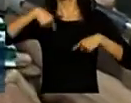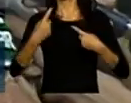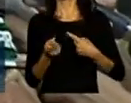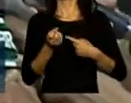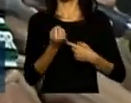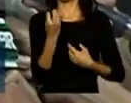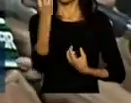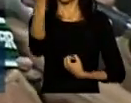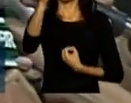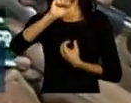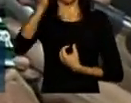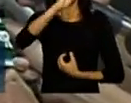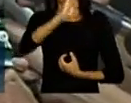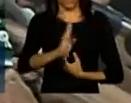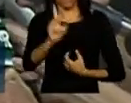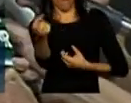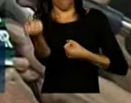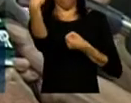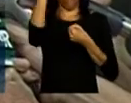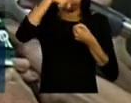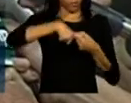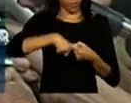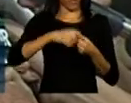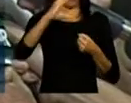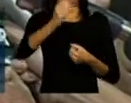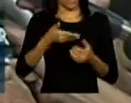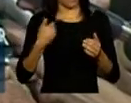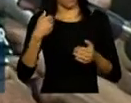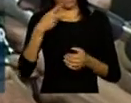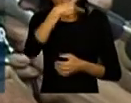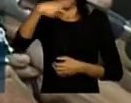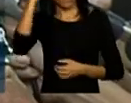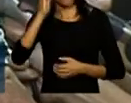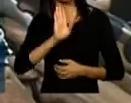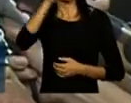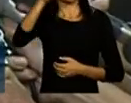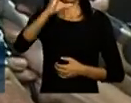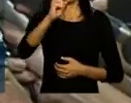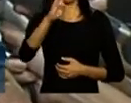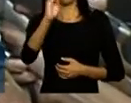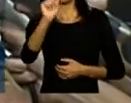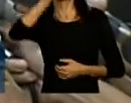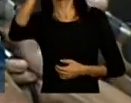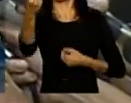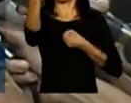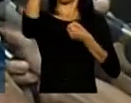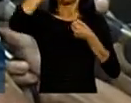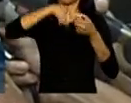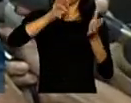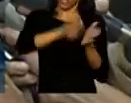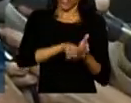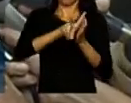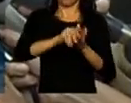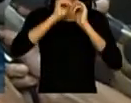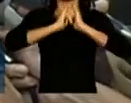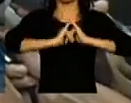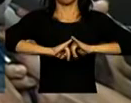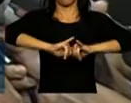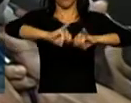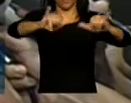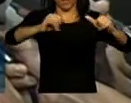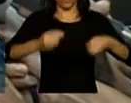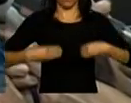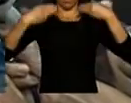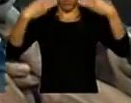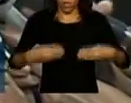das viagens internacionais dela depois do retorno à Cuba que vai fazer o anúncio formal me espera solicitado preparado para transição